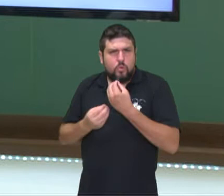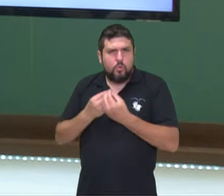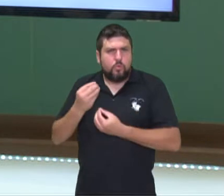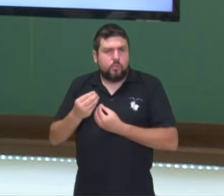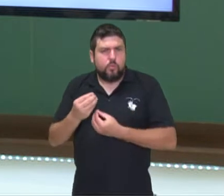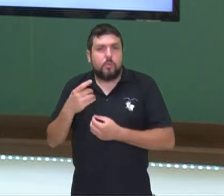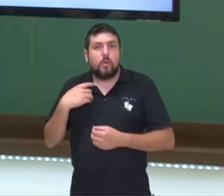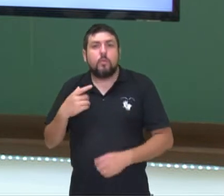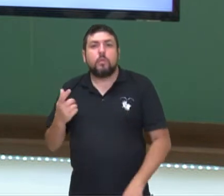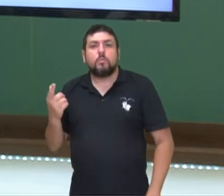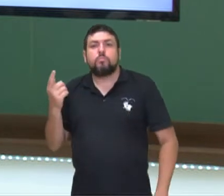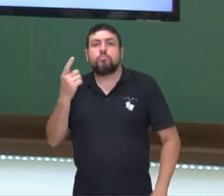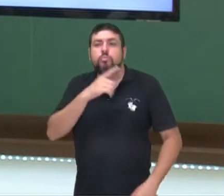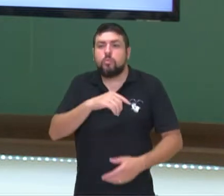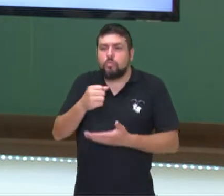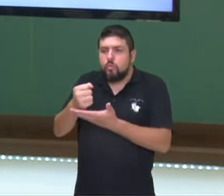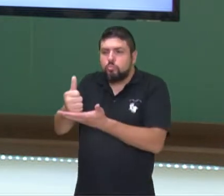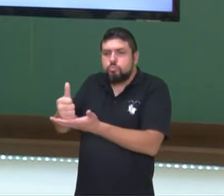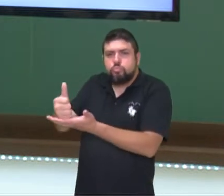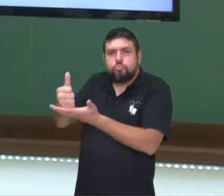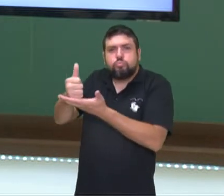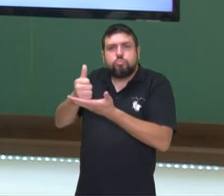do Prêmio Nobel da Paz em